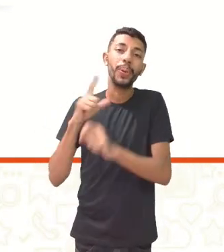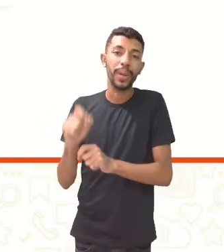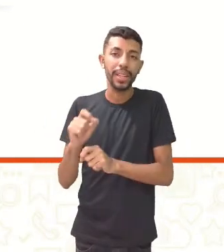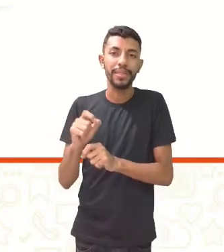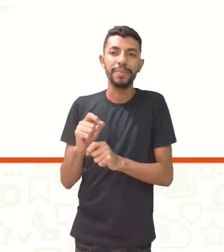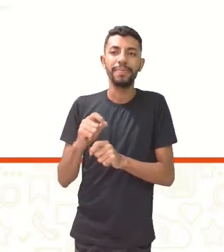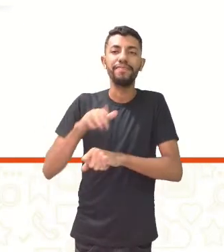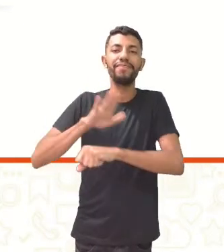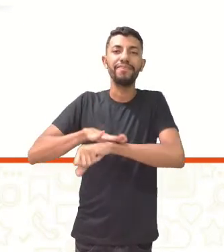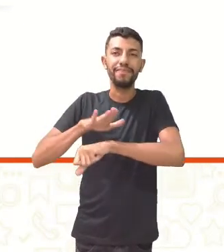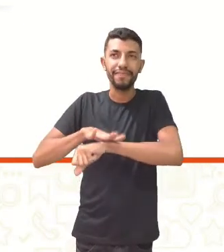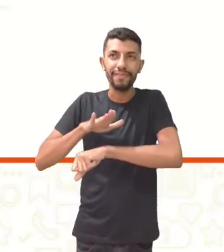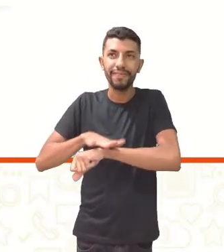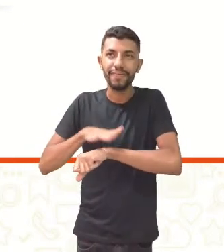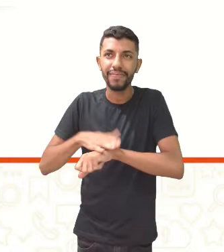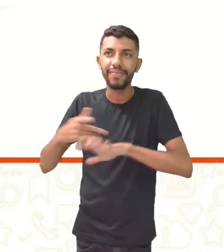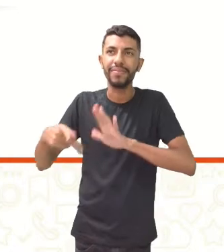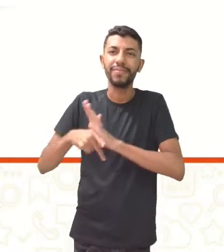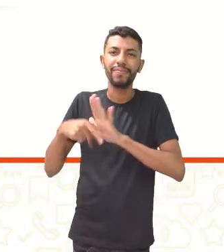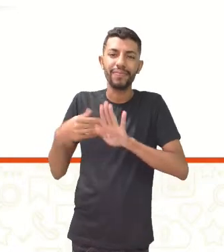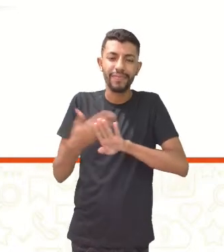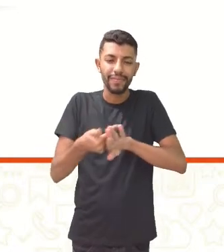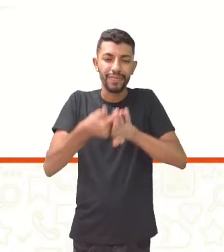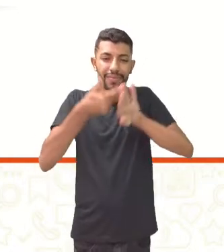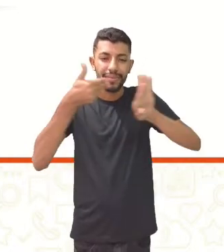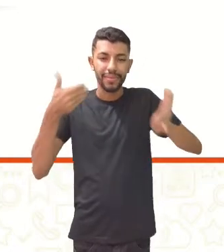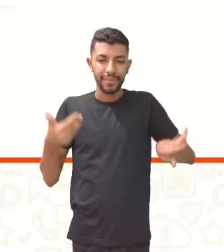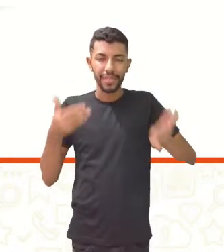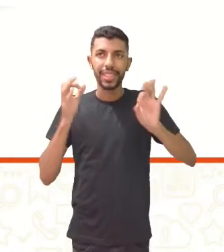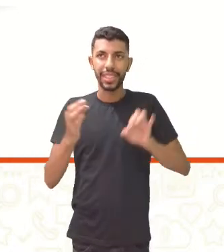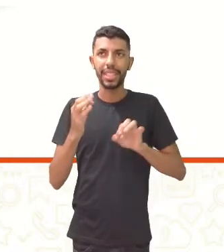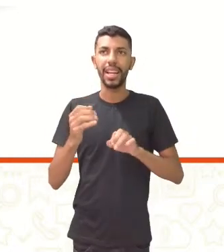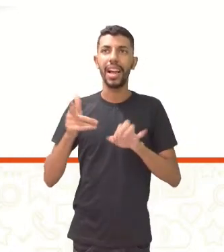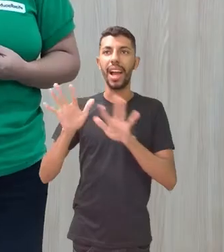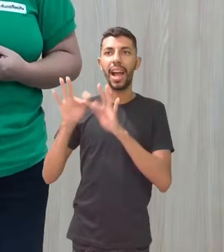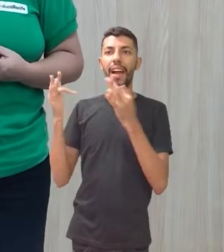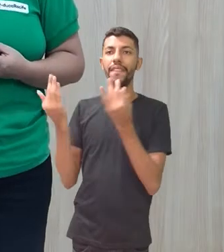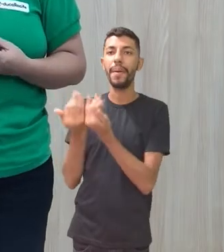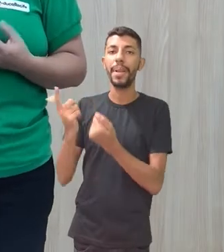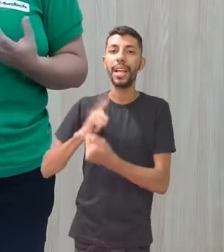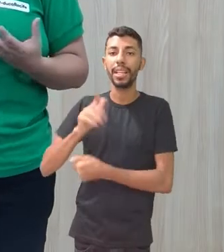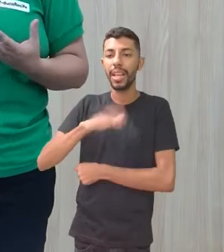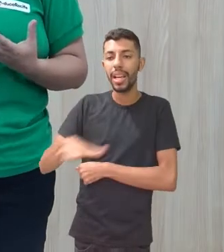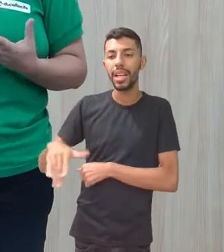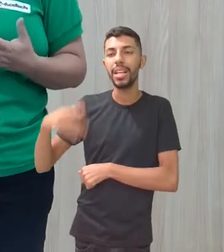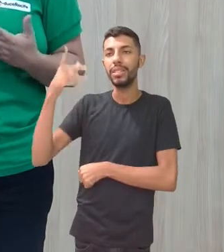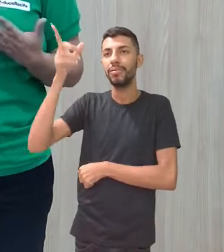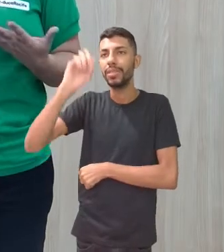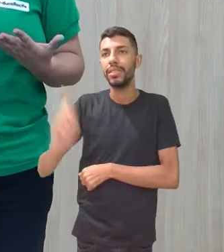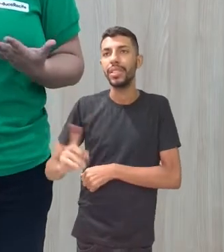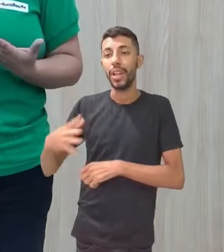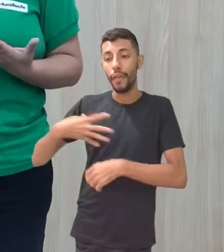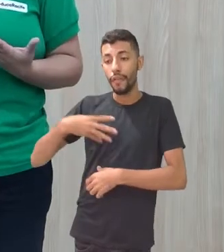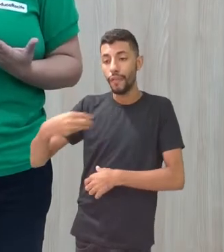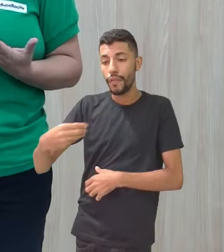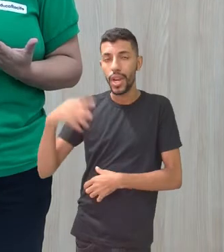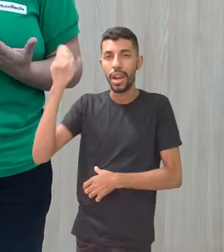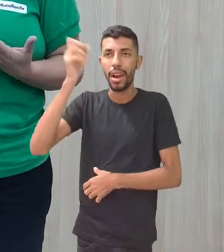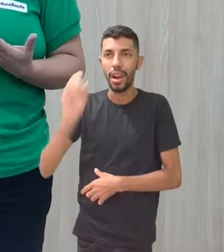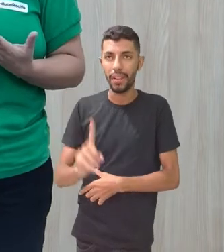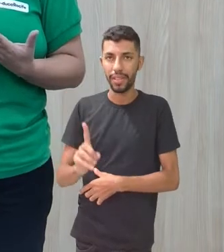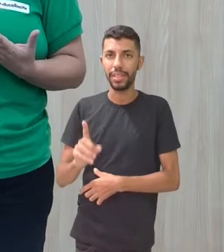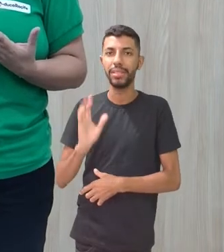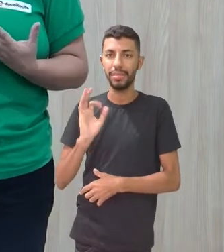esse momento de separação. A família que tem crianças com deficiência, seus filhos com